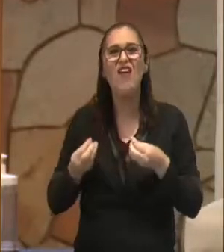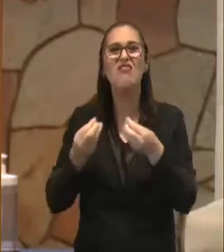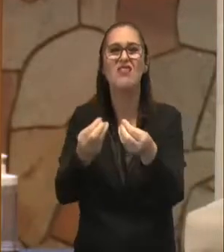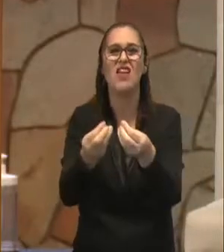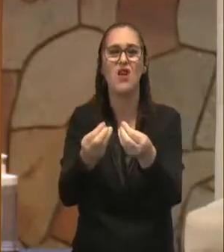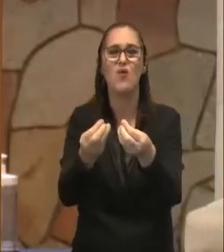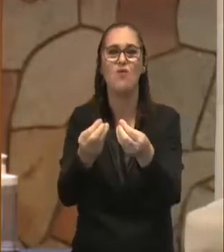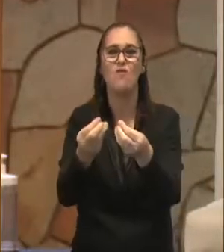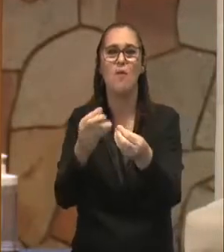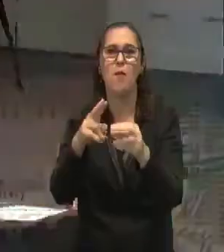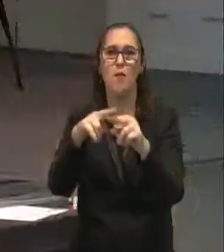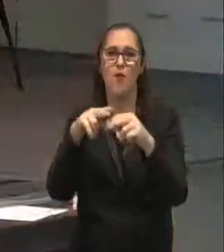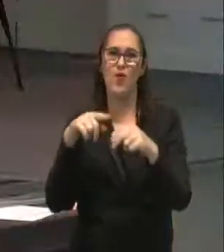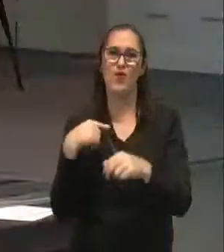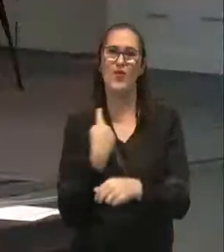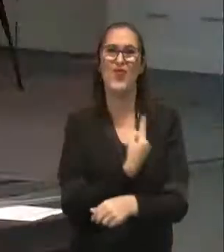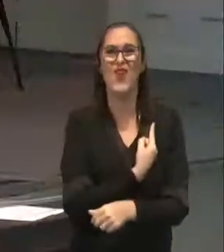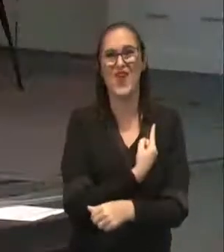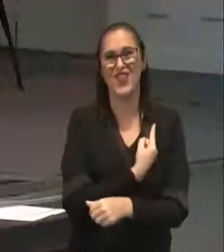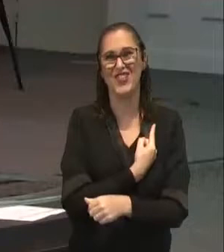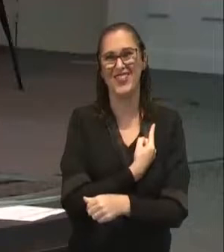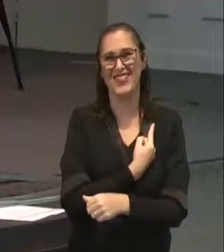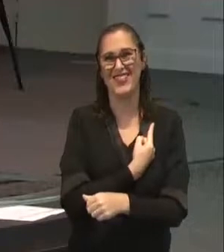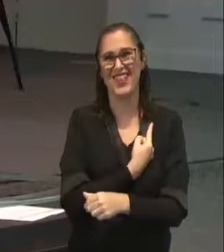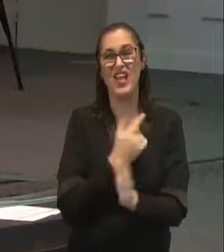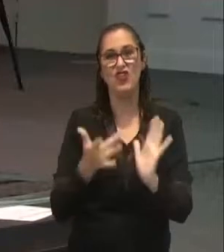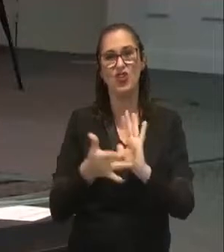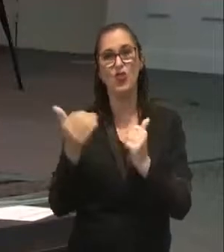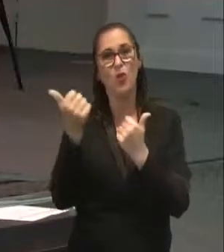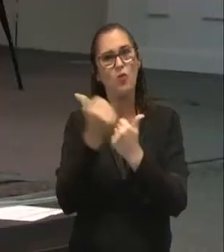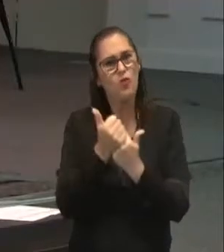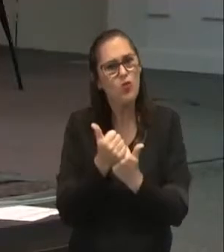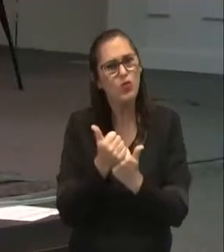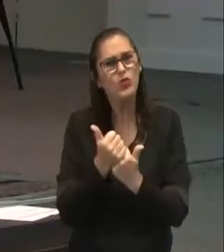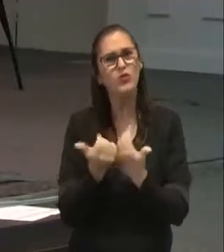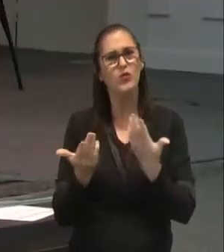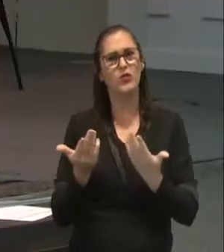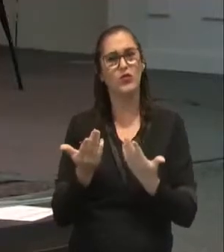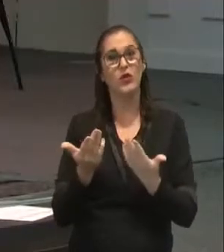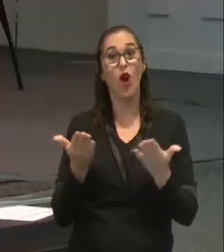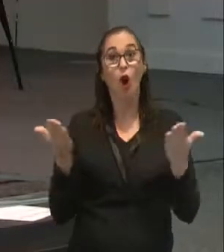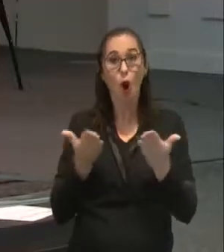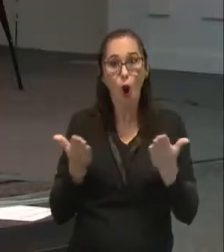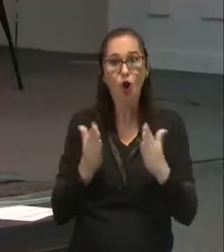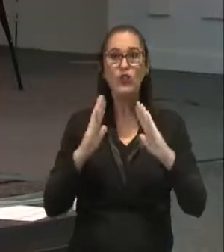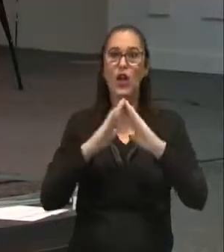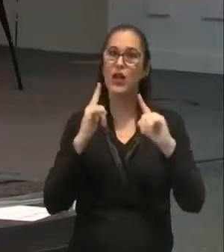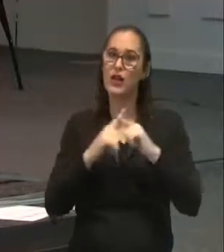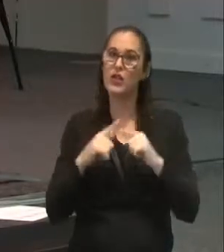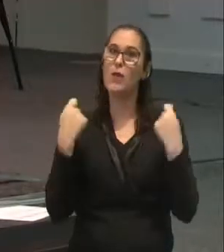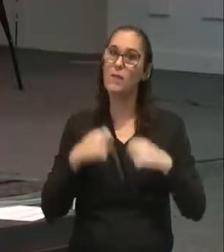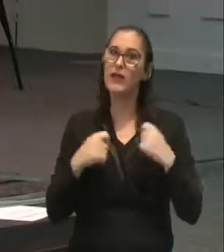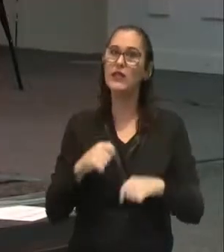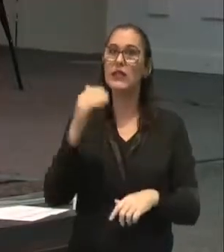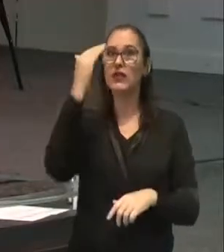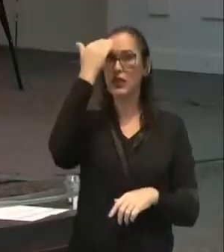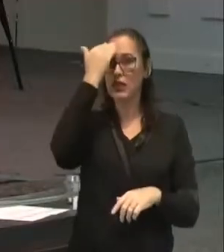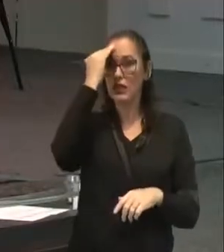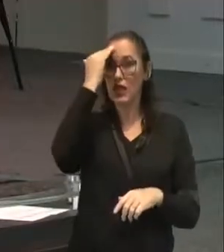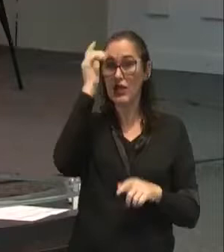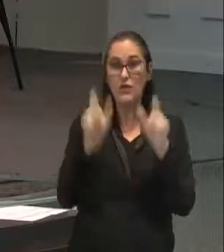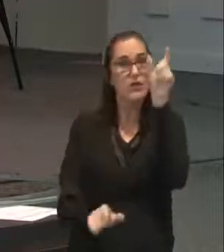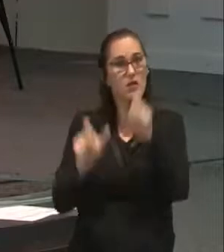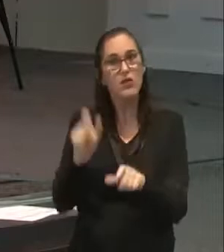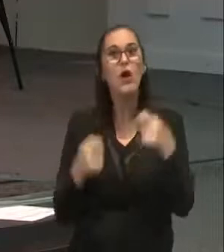salvação. É uma coisa importante que a igreja precisa compreender hoje, que as pessoas precisam compreender